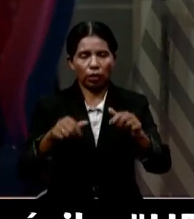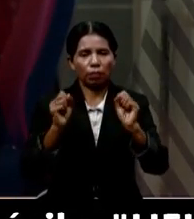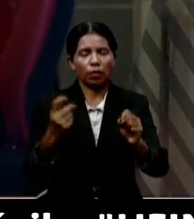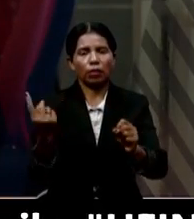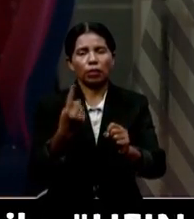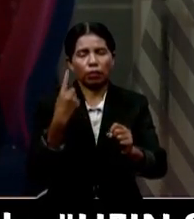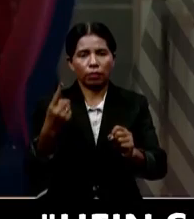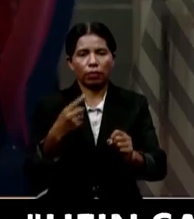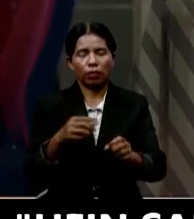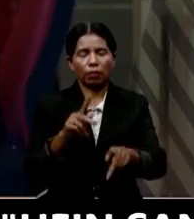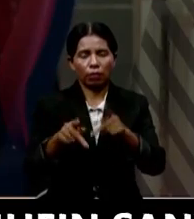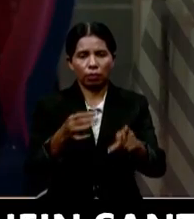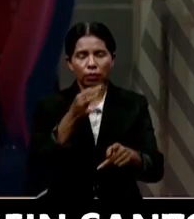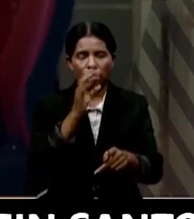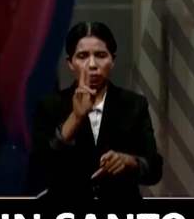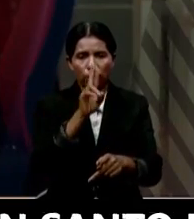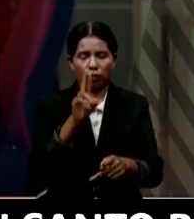manter preço consumidor.